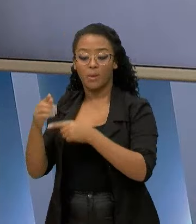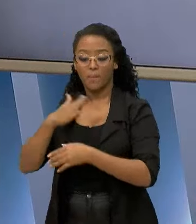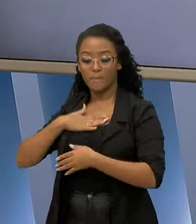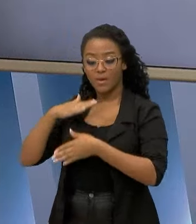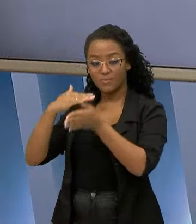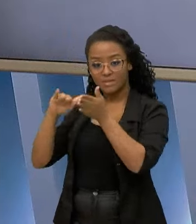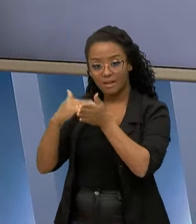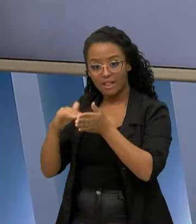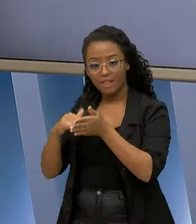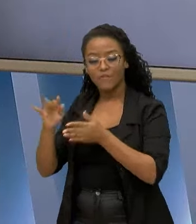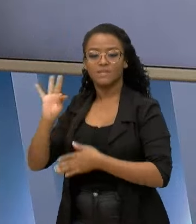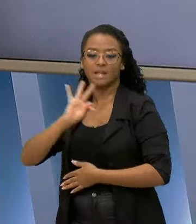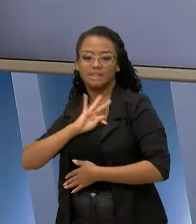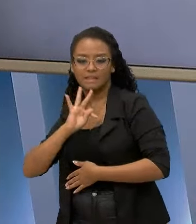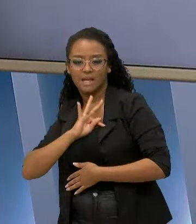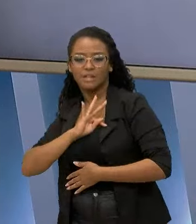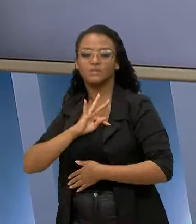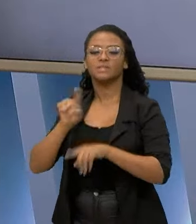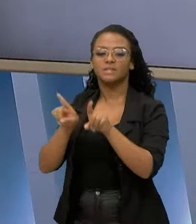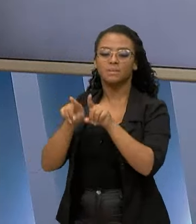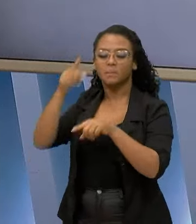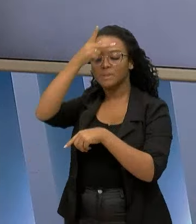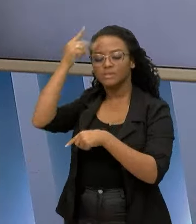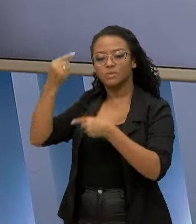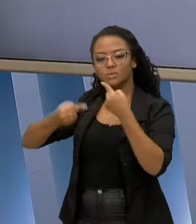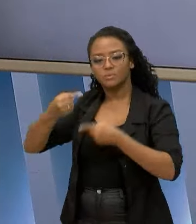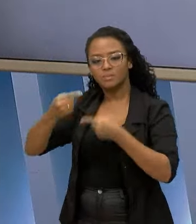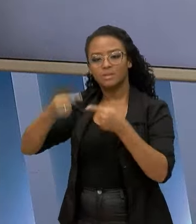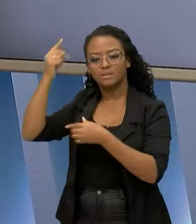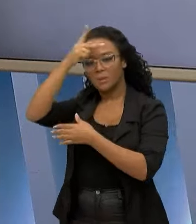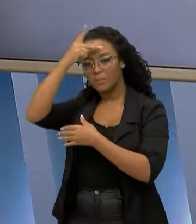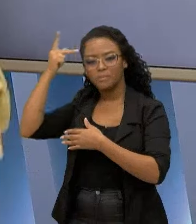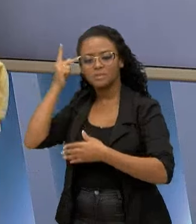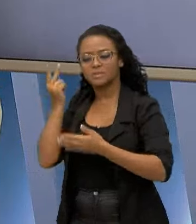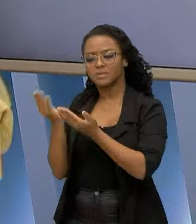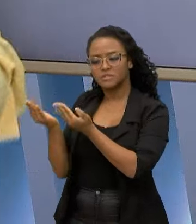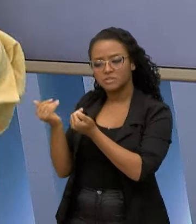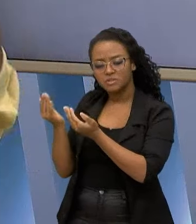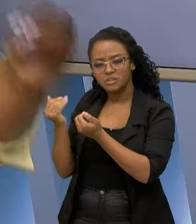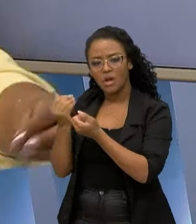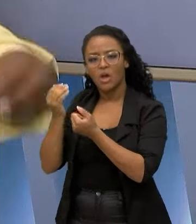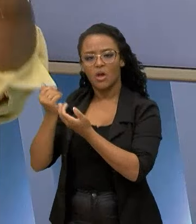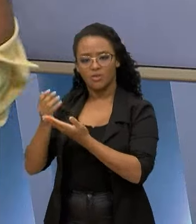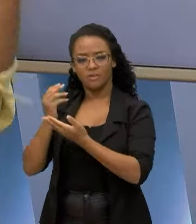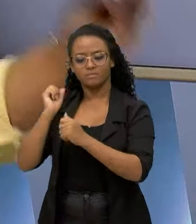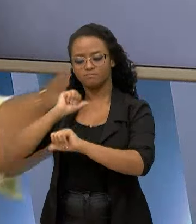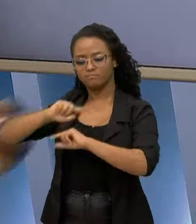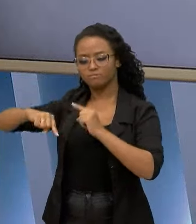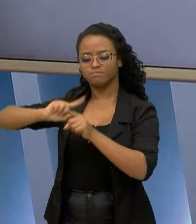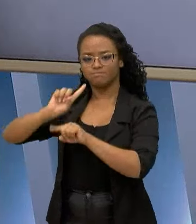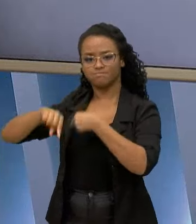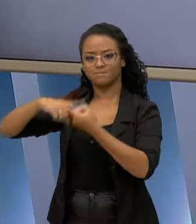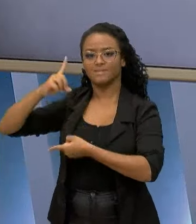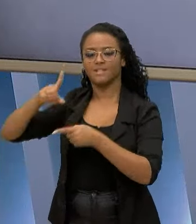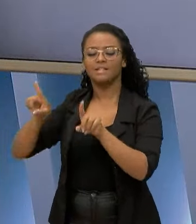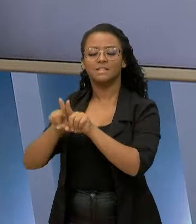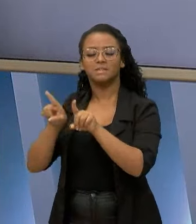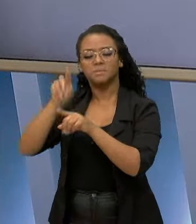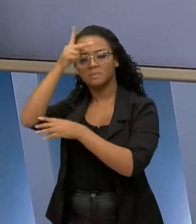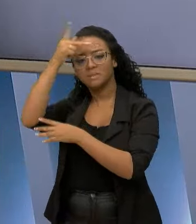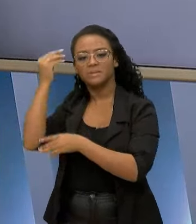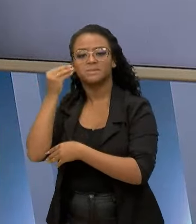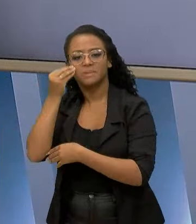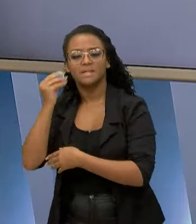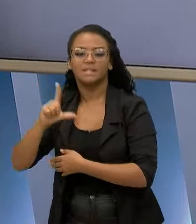serão técnicos e políticos. Serão gente jovem, inovadora, mas também pessoas com experiência que conhecem a